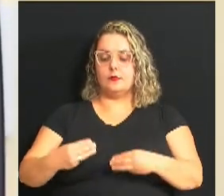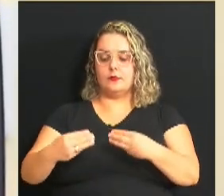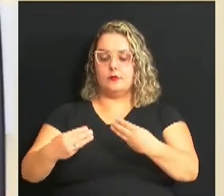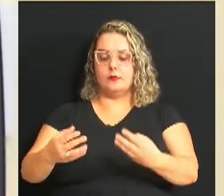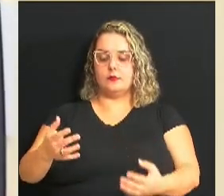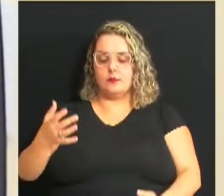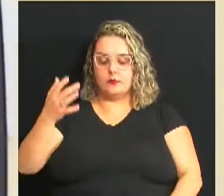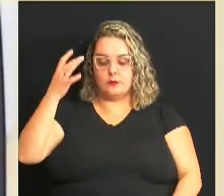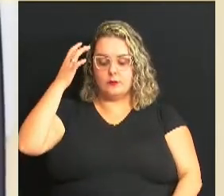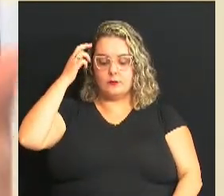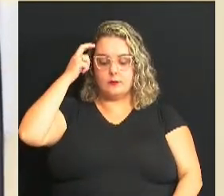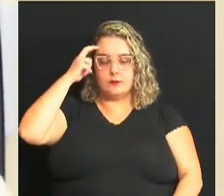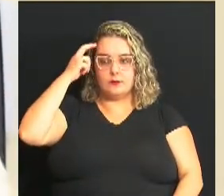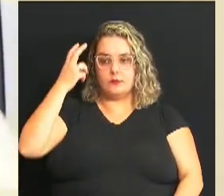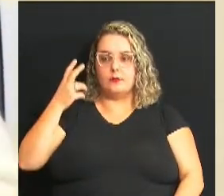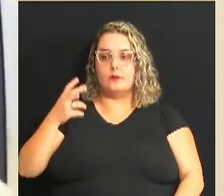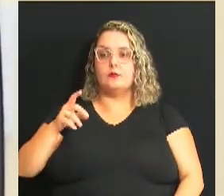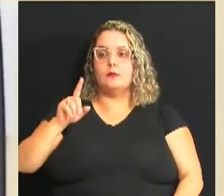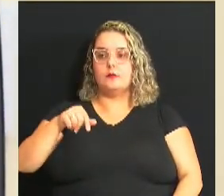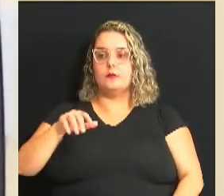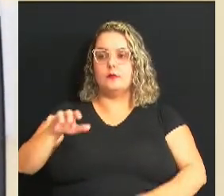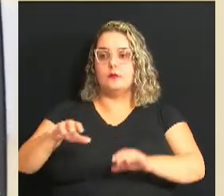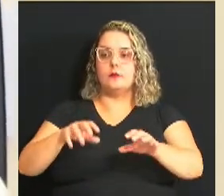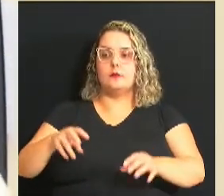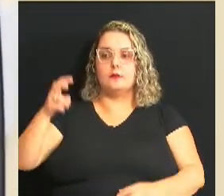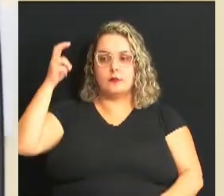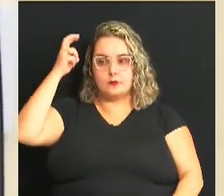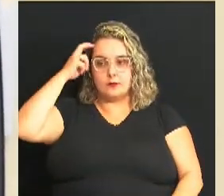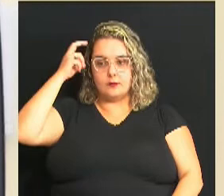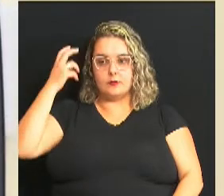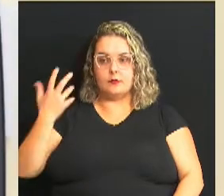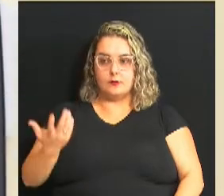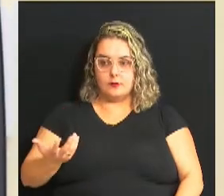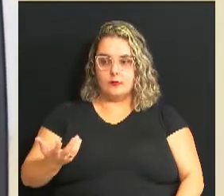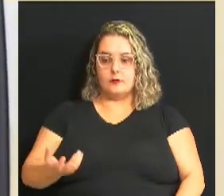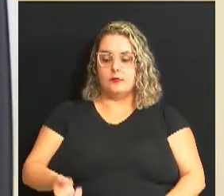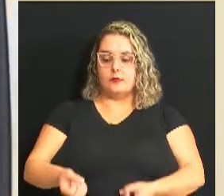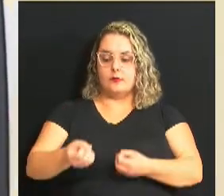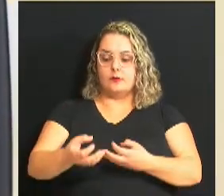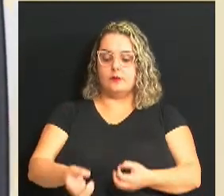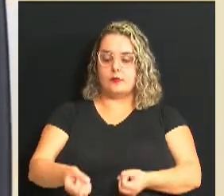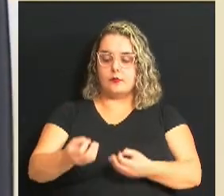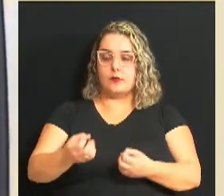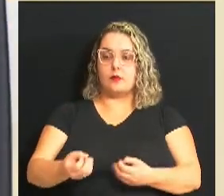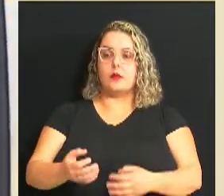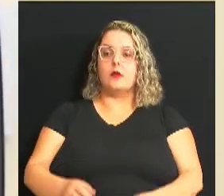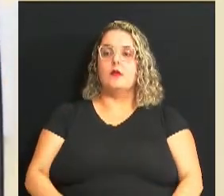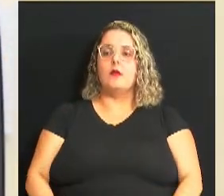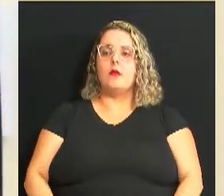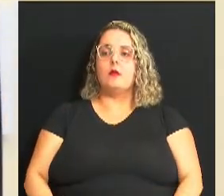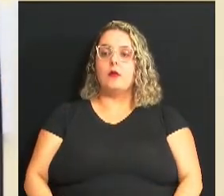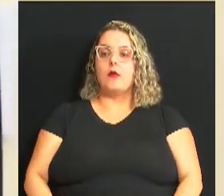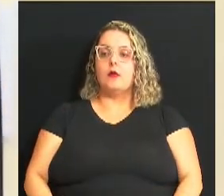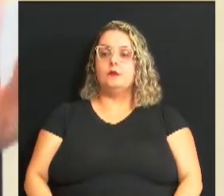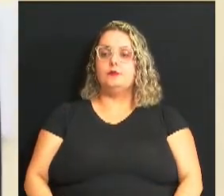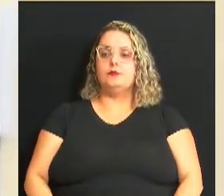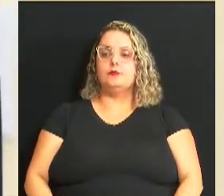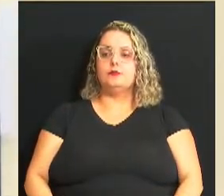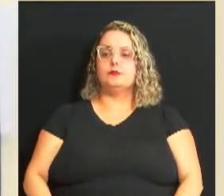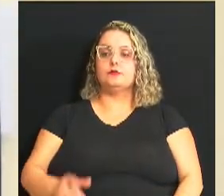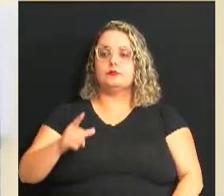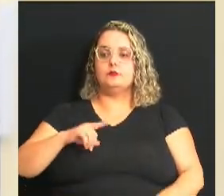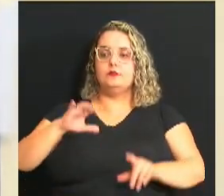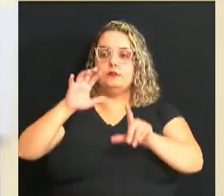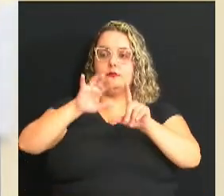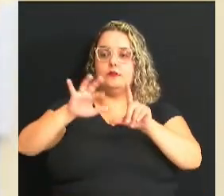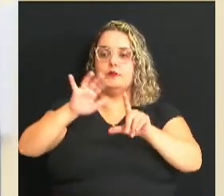um mapa cultural que as cidades abasteciam com os seus dados. Então, o ideal é sempre você ter uma plataforma